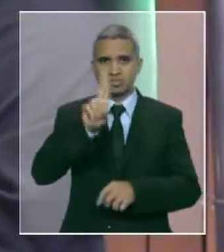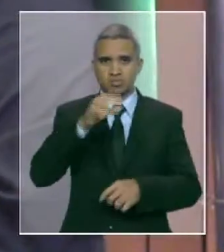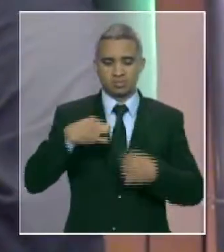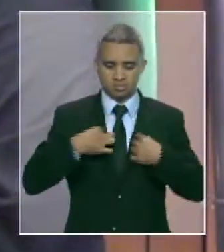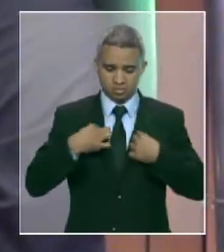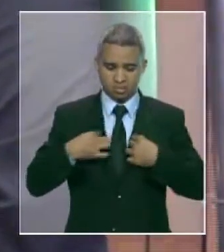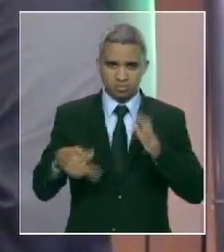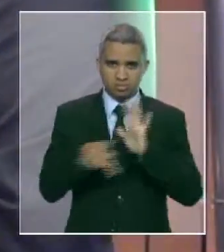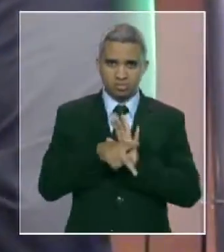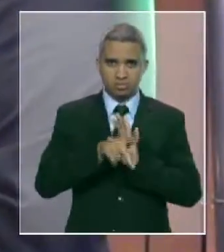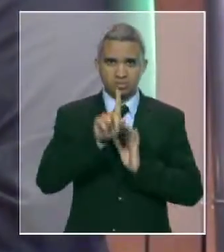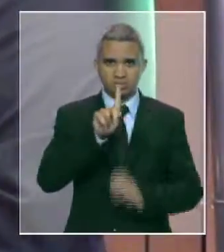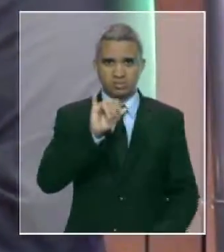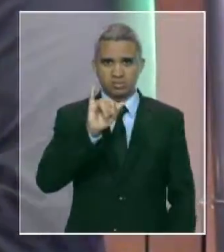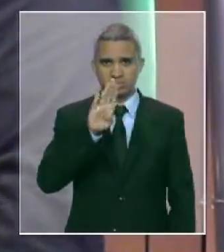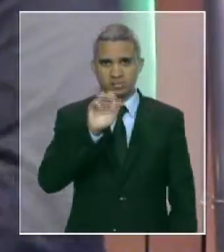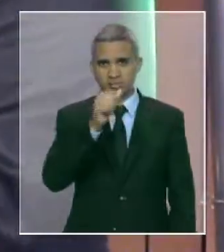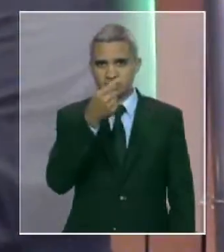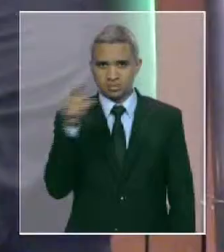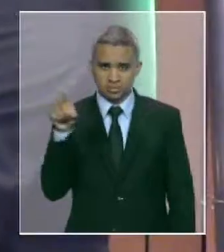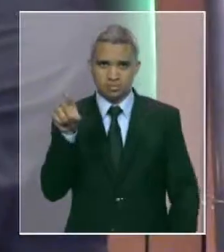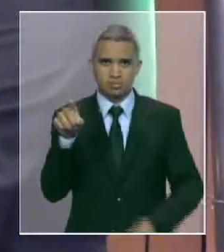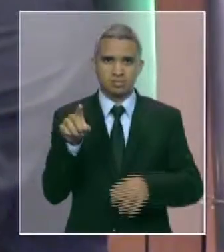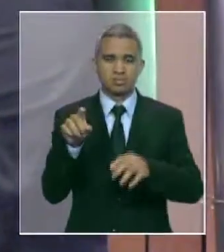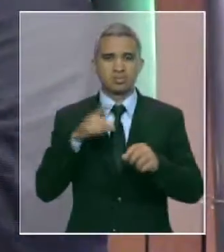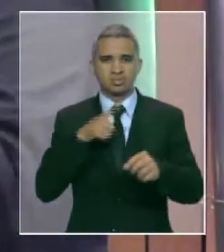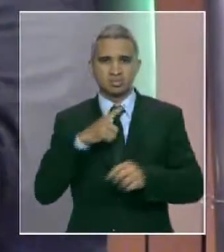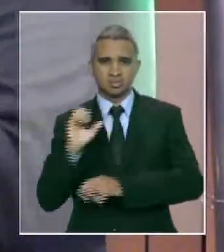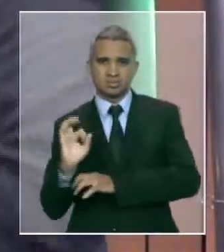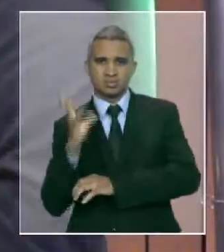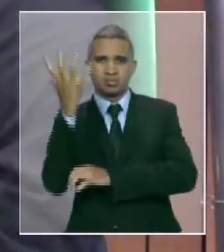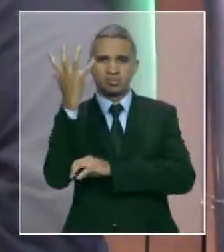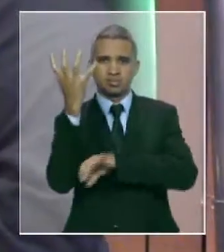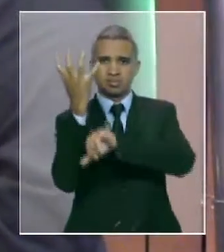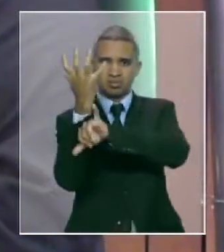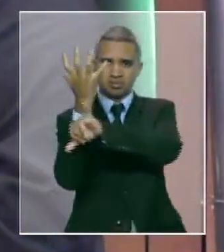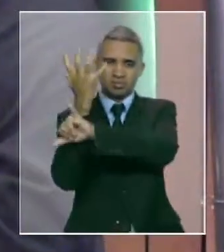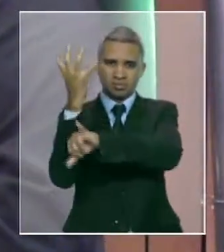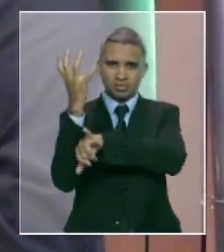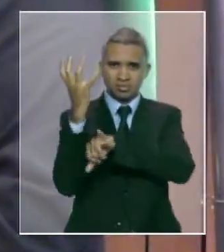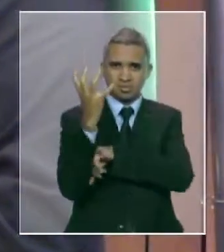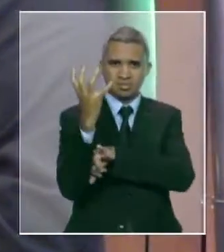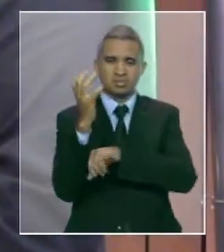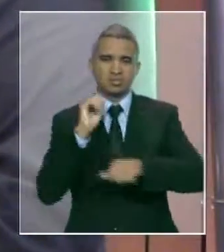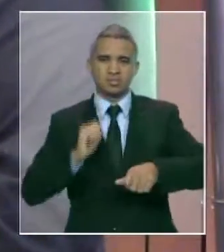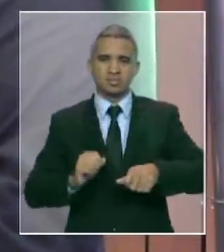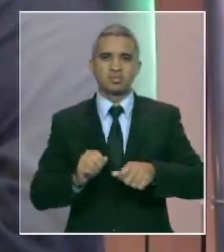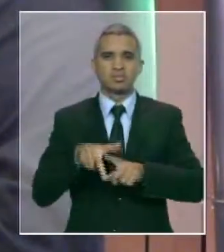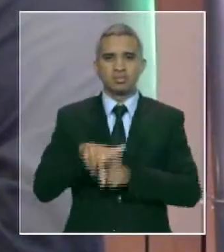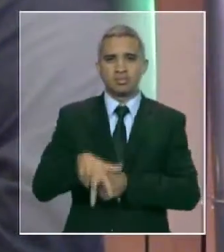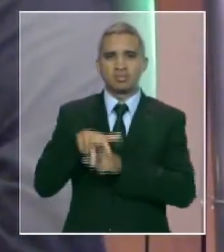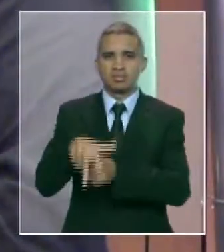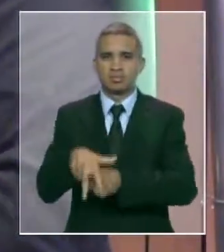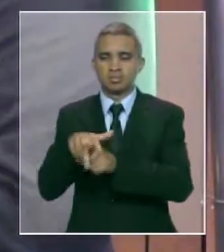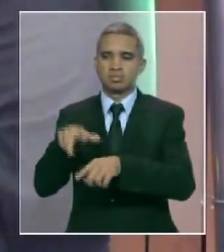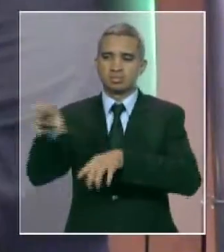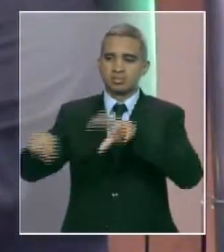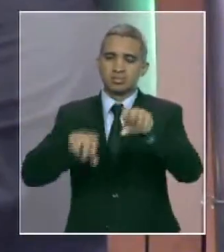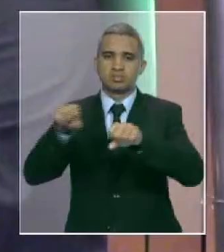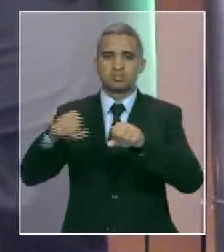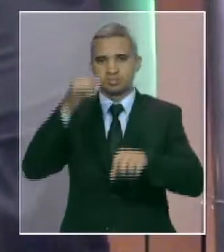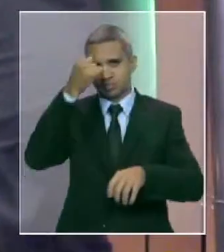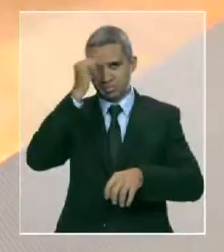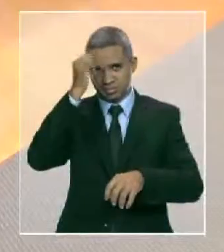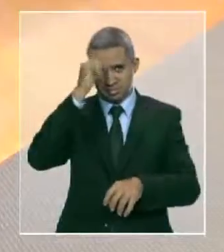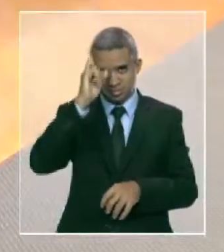de vegetação espinhosa, e iam correr atrás desses gados para prender ao curral, correndo